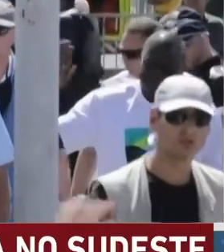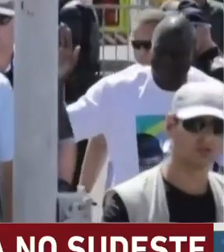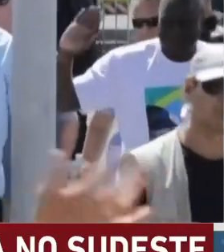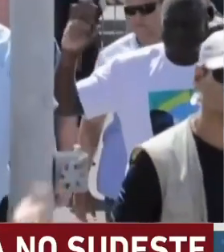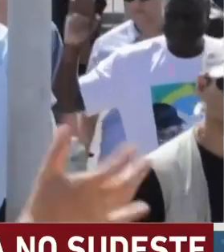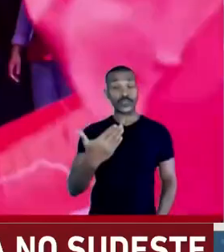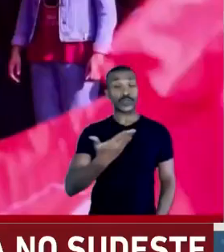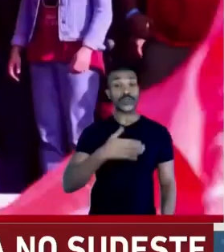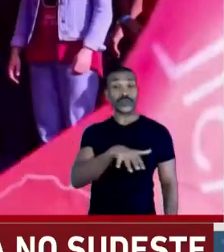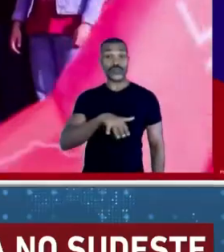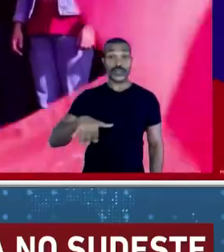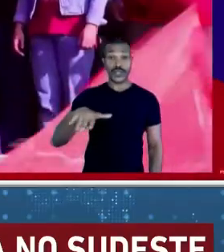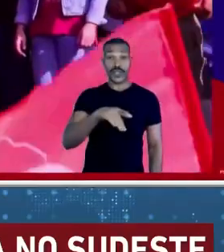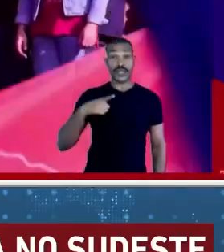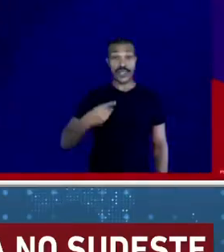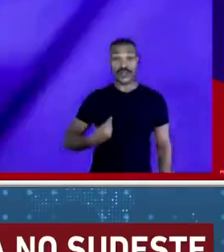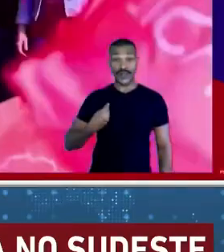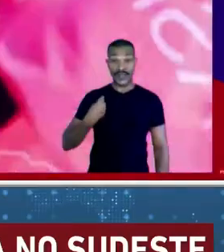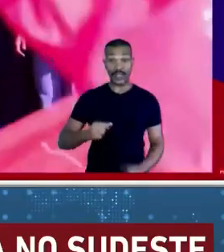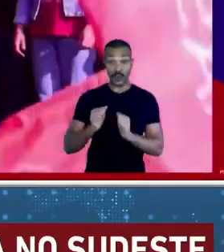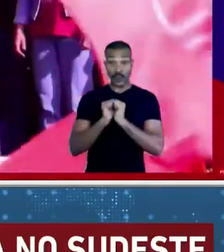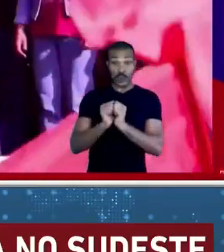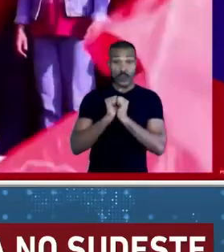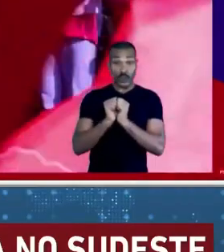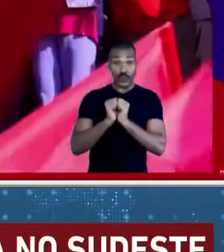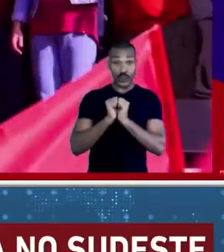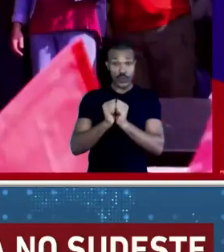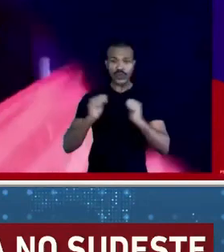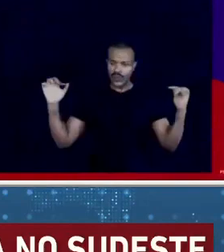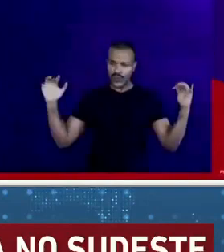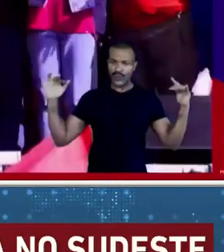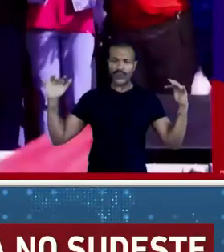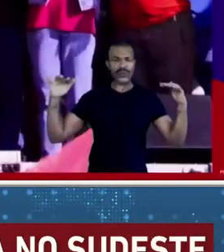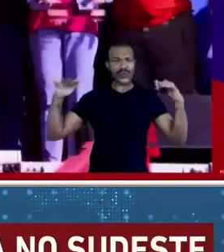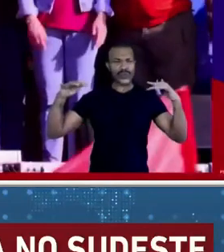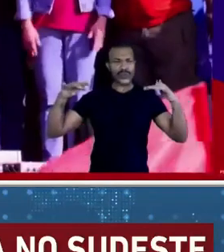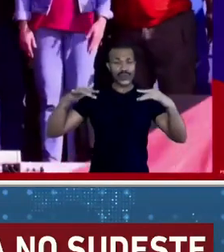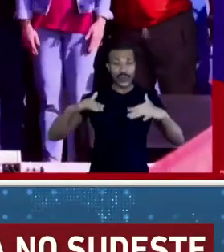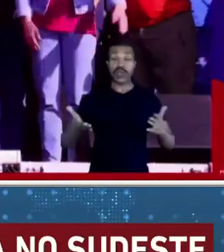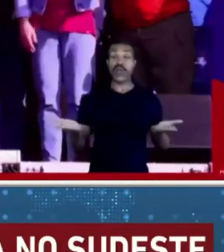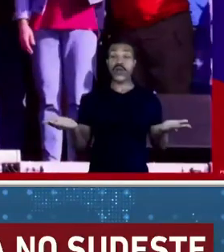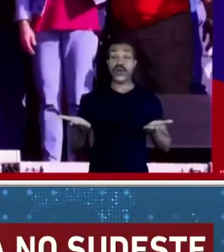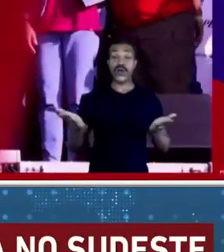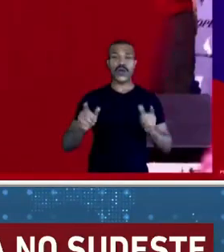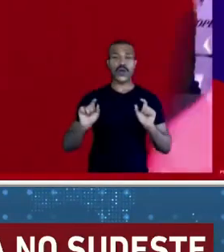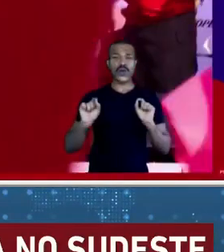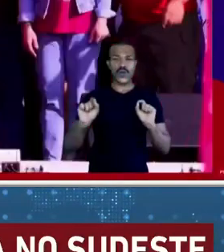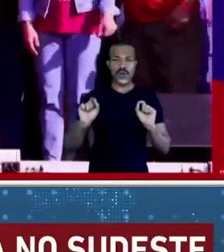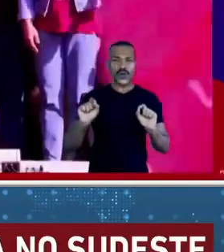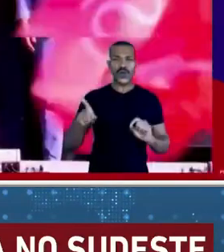o cara colocar uma ideia, depois tem uma réplica, uma tréplica e fica por isso mesmo. Esse modelo, na minha opinião, deveria ser aperfeiçoado. E,